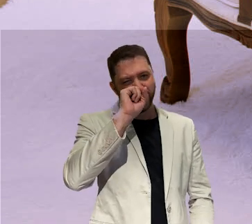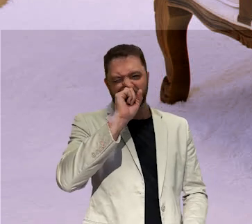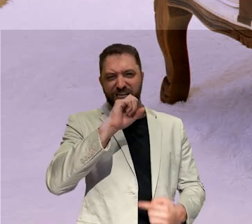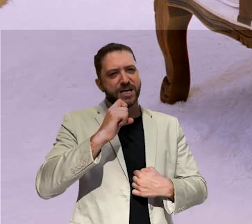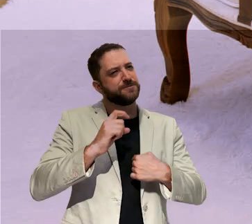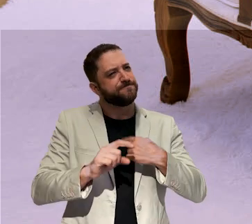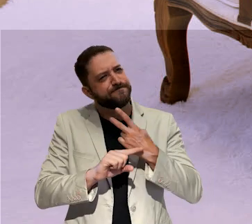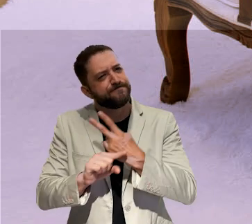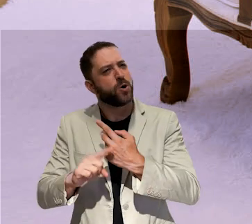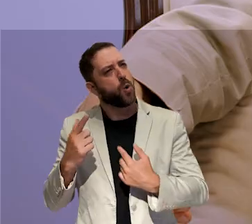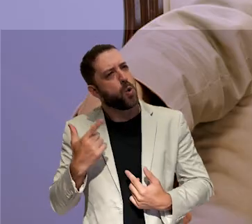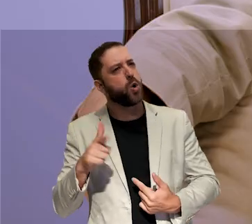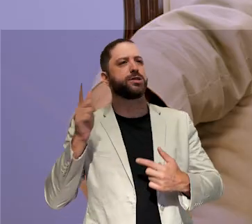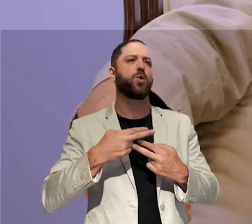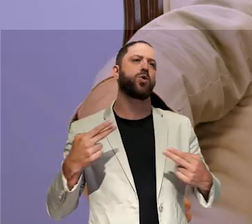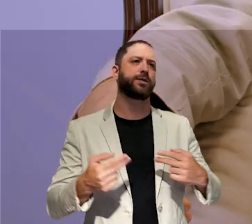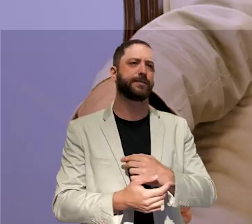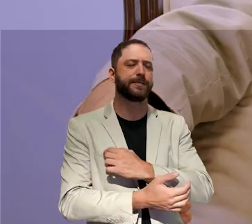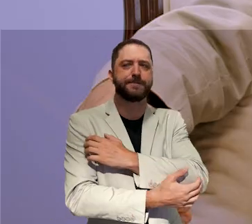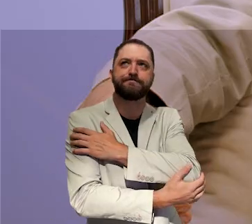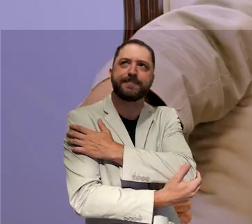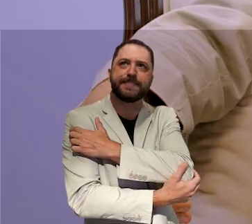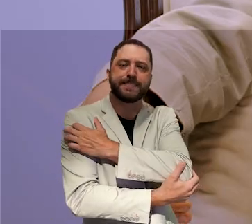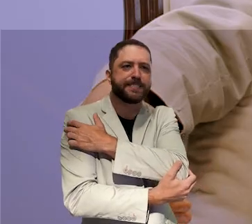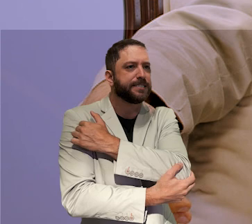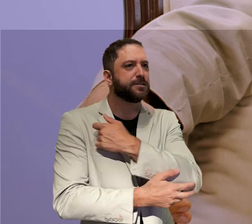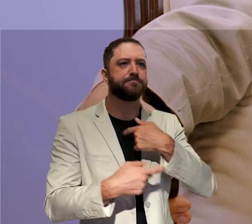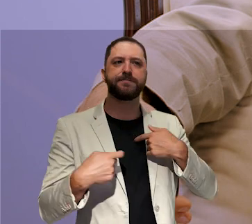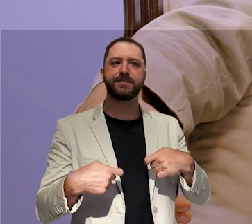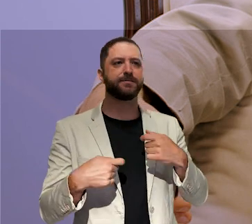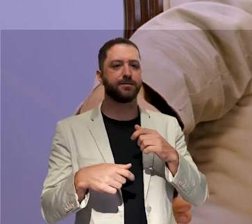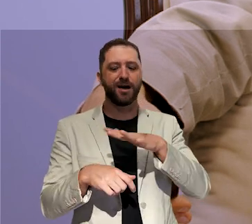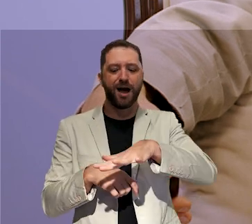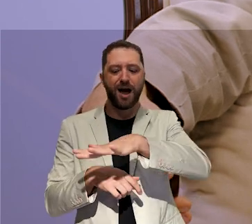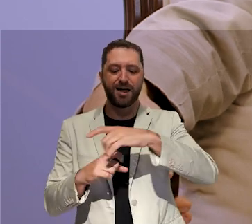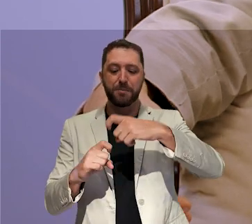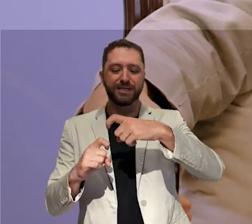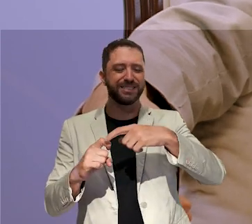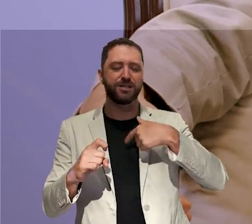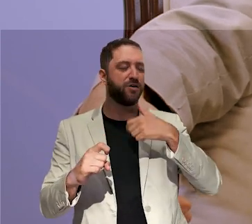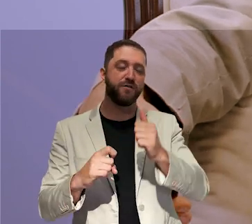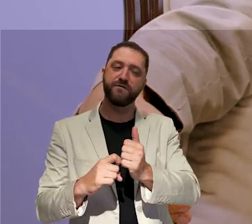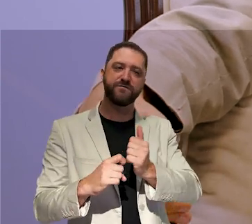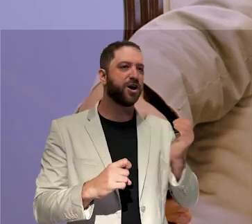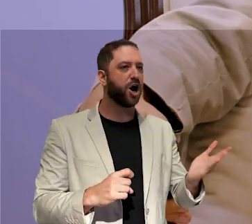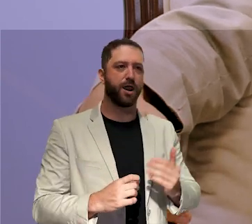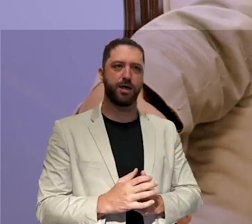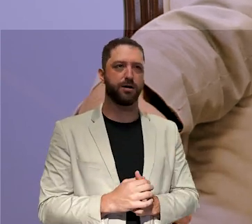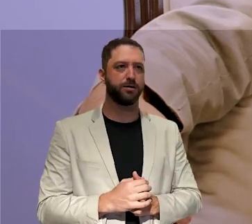isso que eu estou buscando. Então, se eu quiser algo, eu tenho que ir fora da medicina.